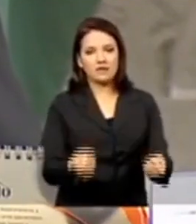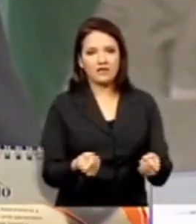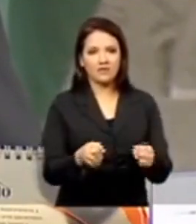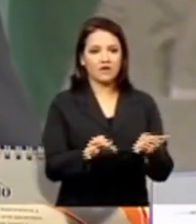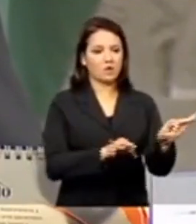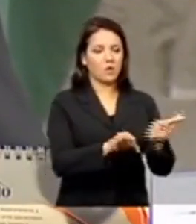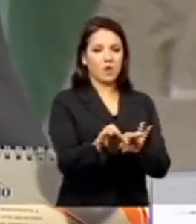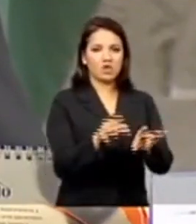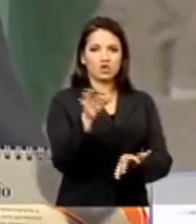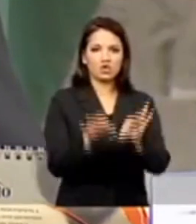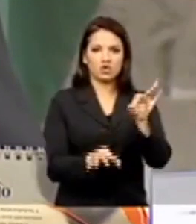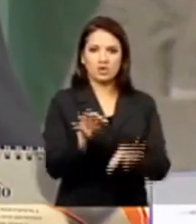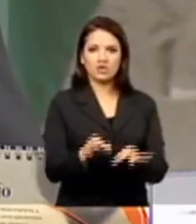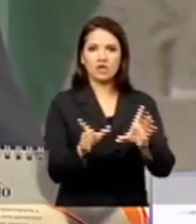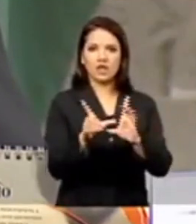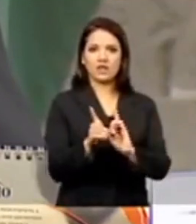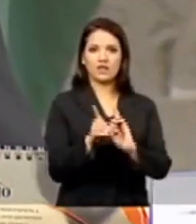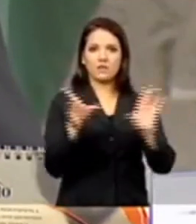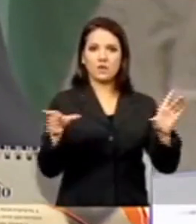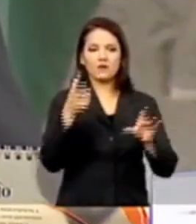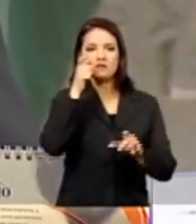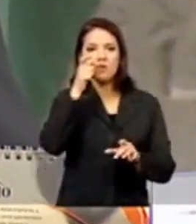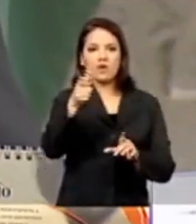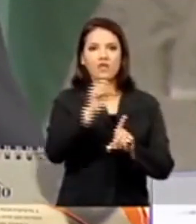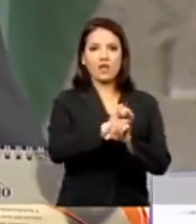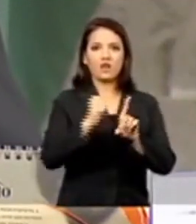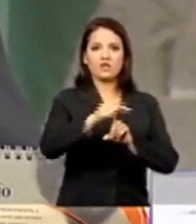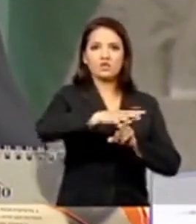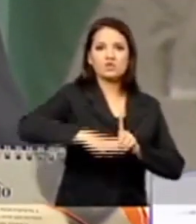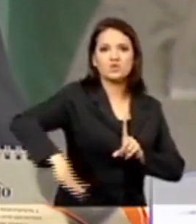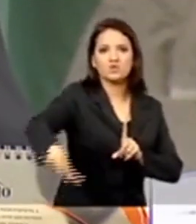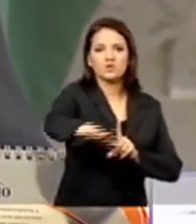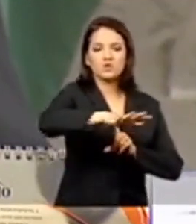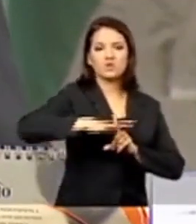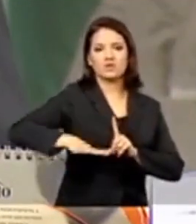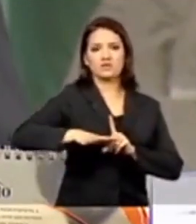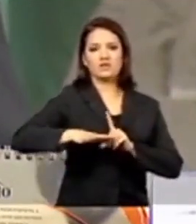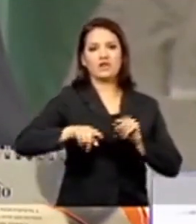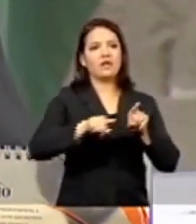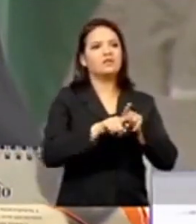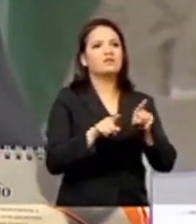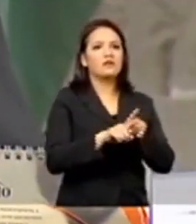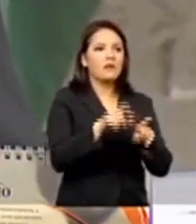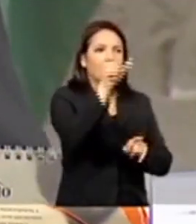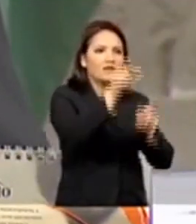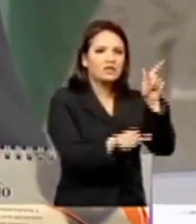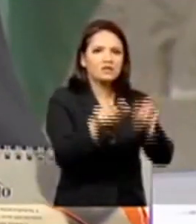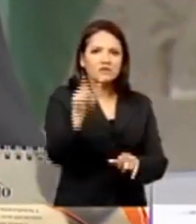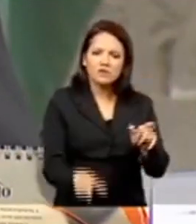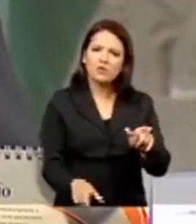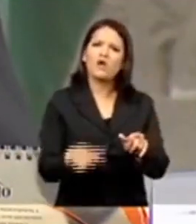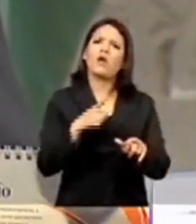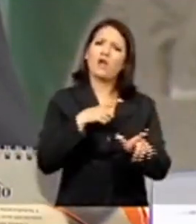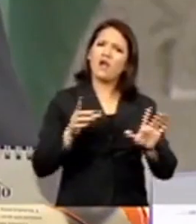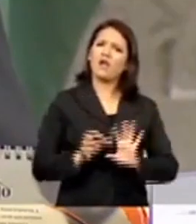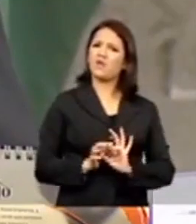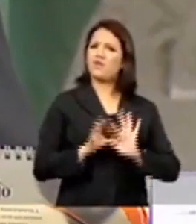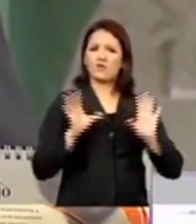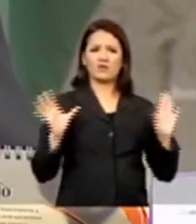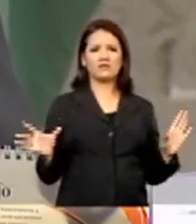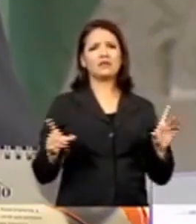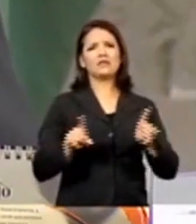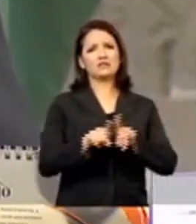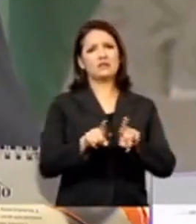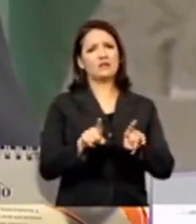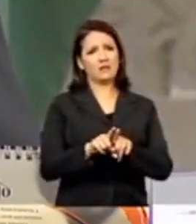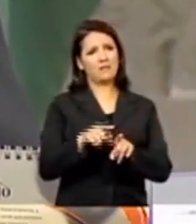democrático, dos interesses sociais e individuais indisponíveis, e está disponível ao